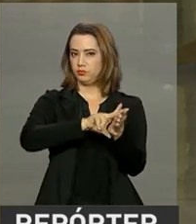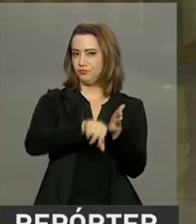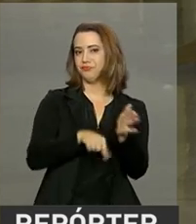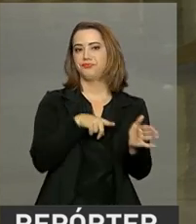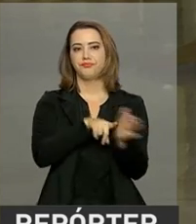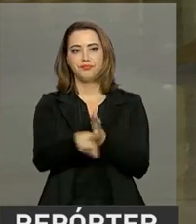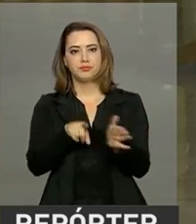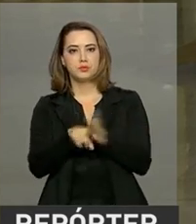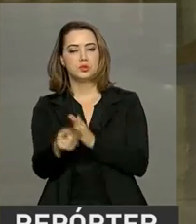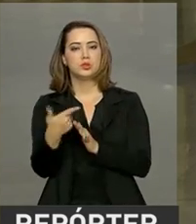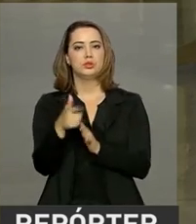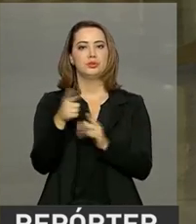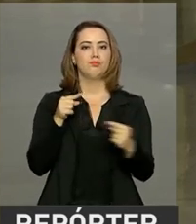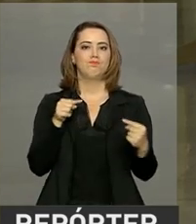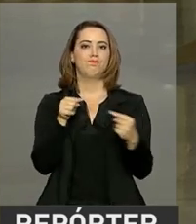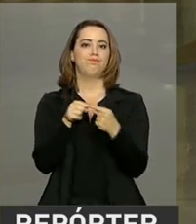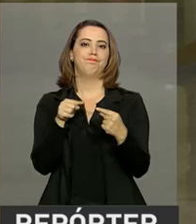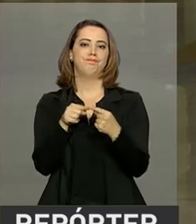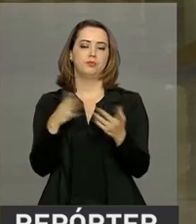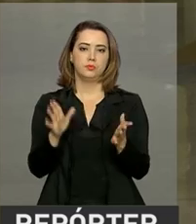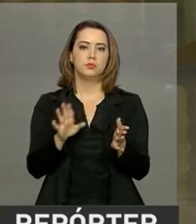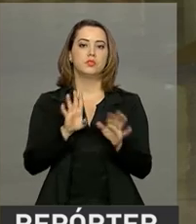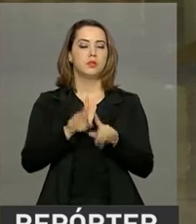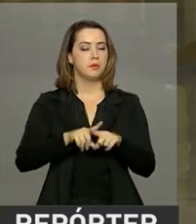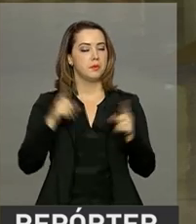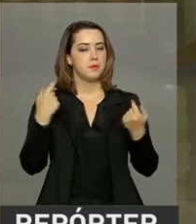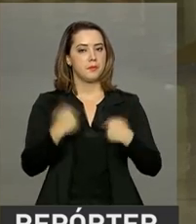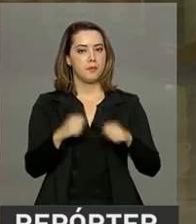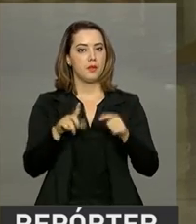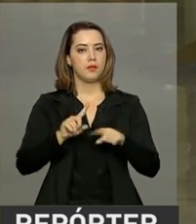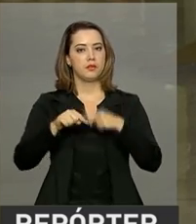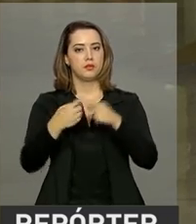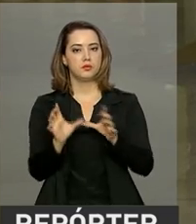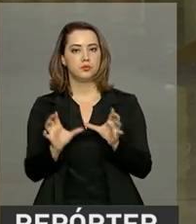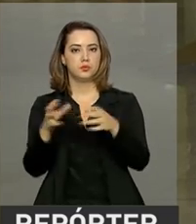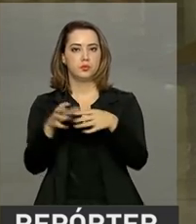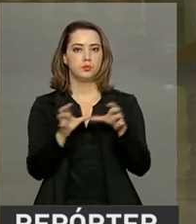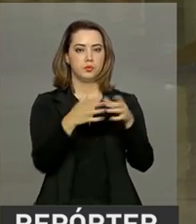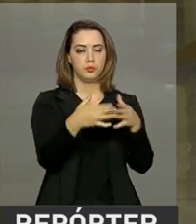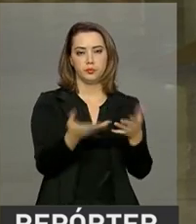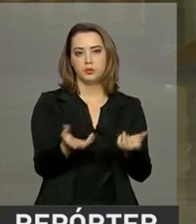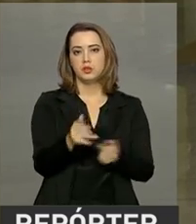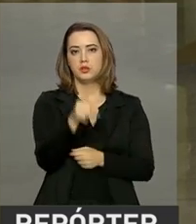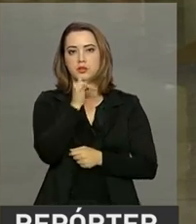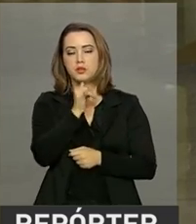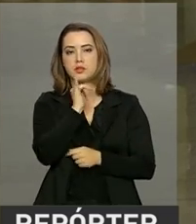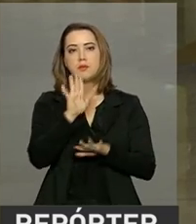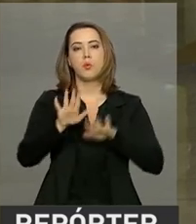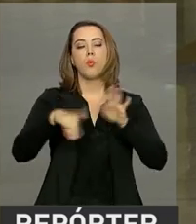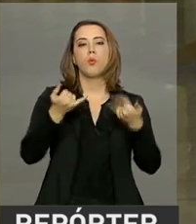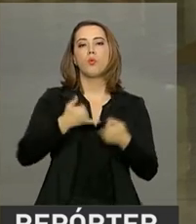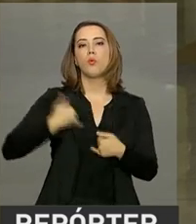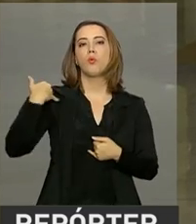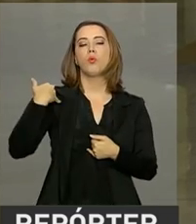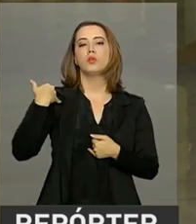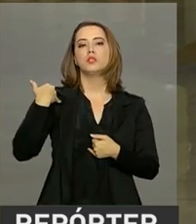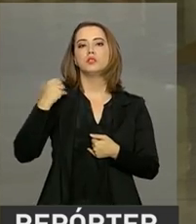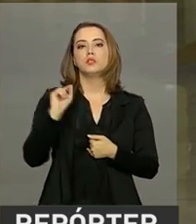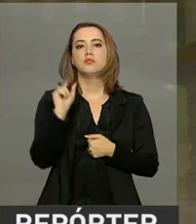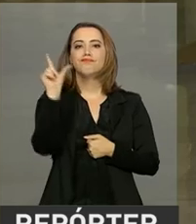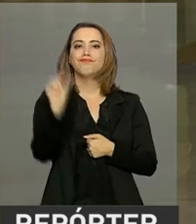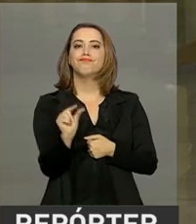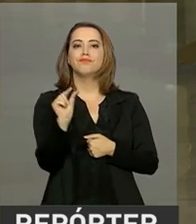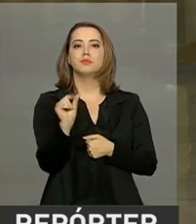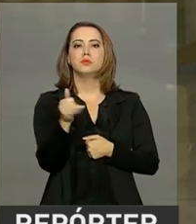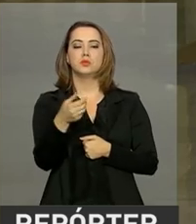consenso ainda e a ideia é neste grupo de trabalho chegar a um consenso por exemplo uma idade mínima para trabalhadores